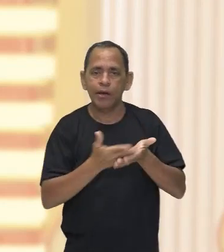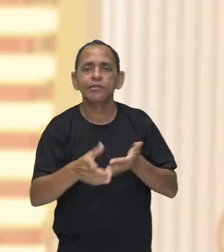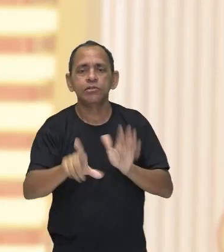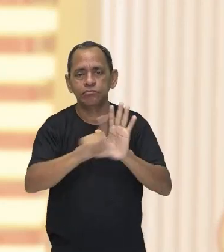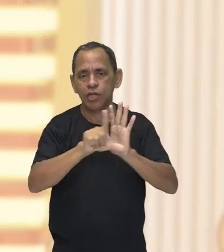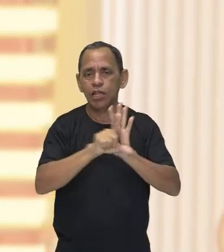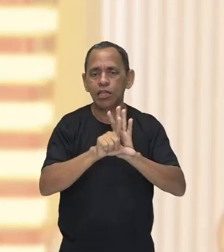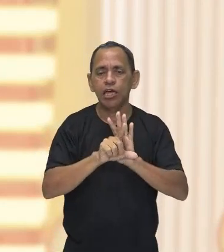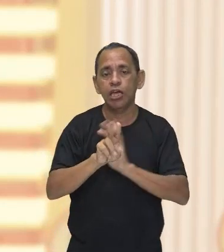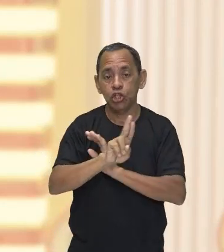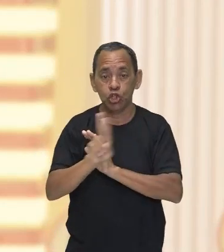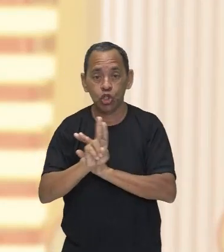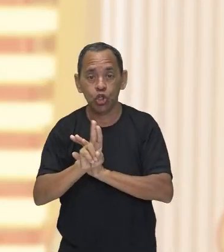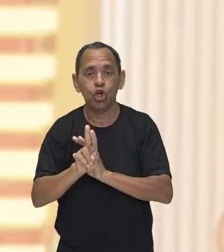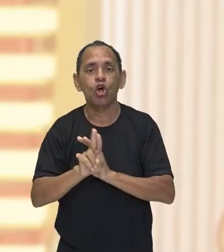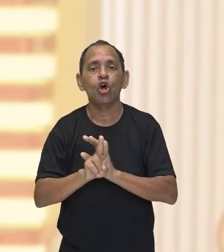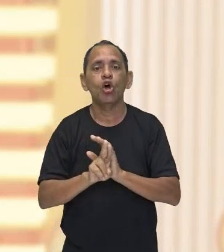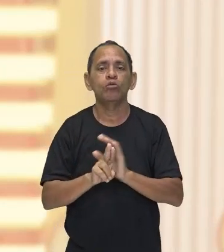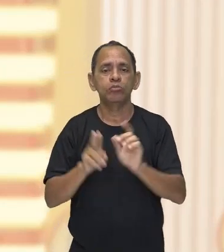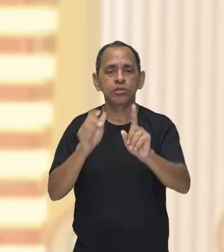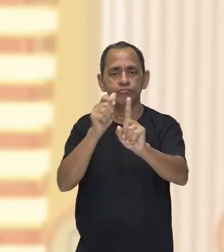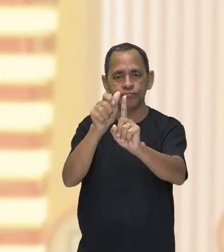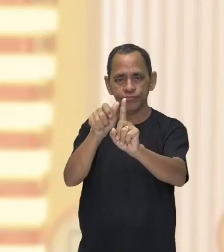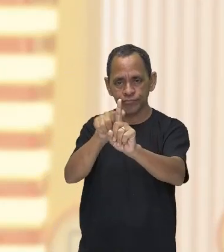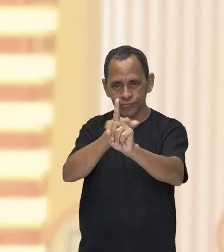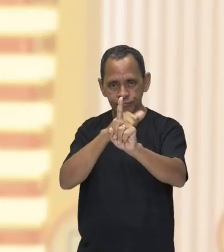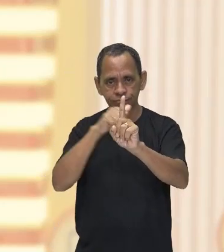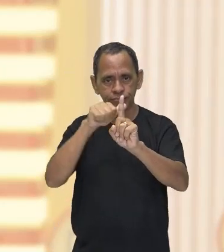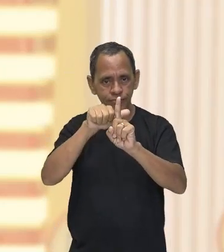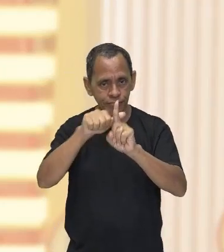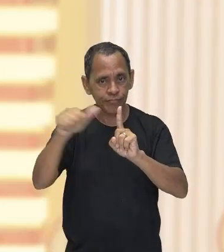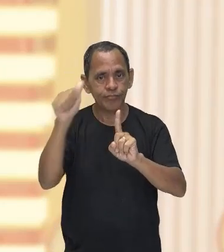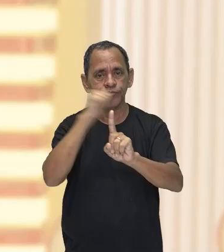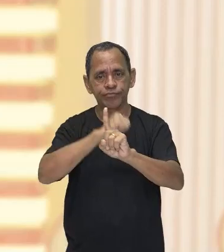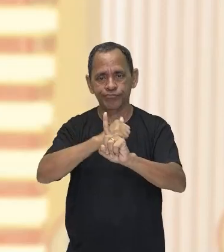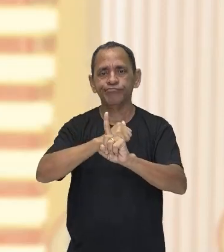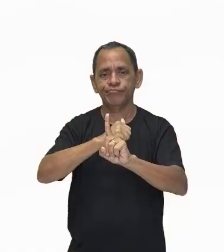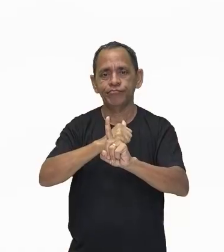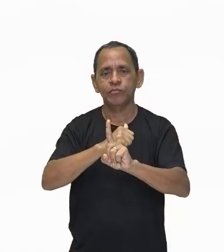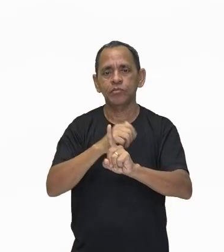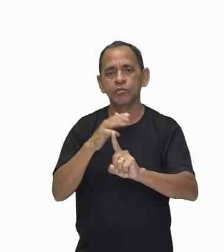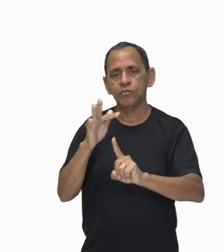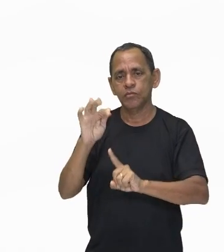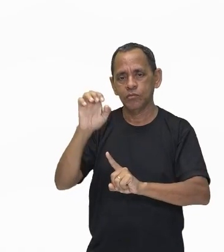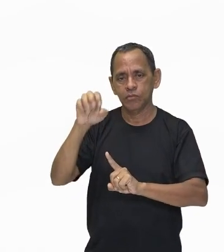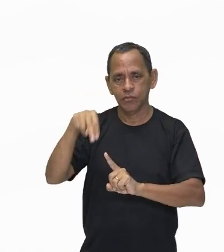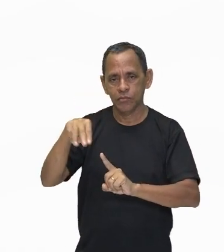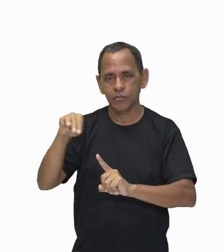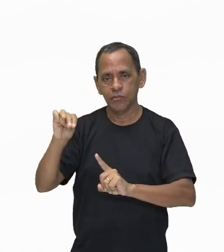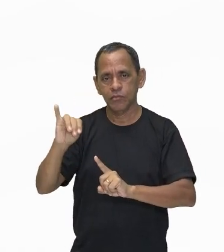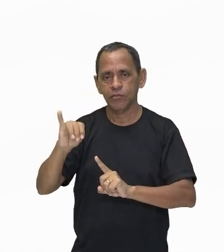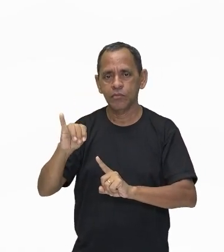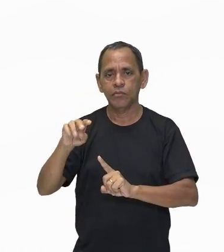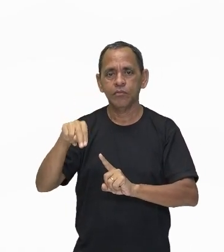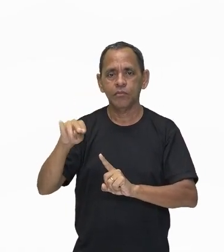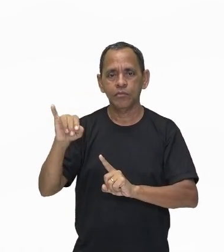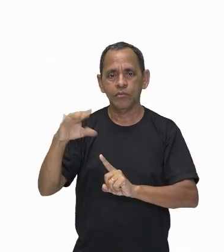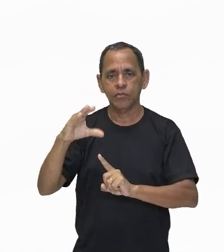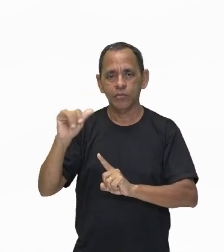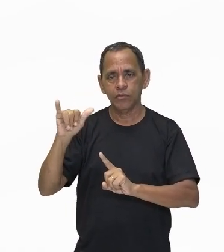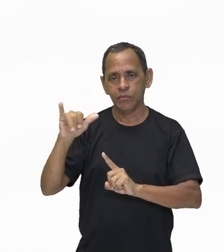de feminicídio, ok? Um outro elemento que eu trago para vocês é o quê? É o estupro, tá? Então, o Brasil